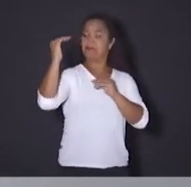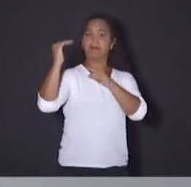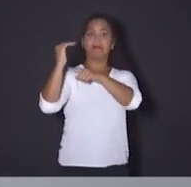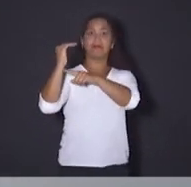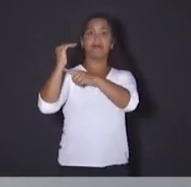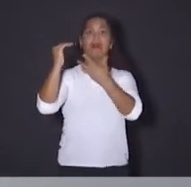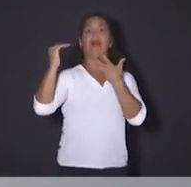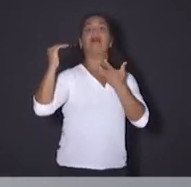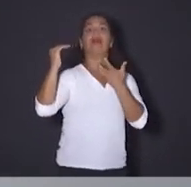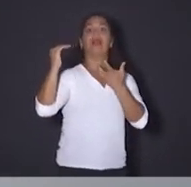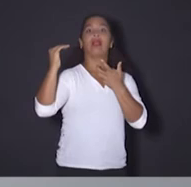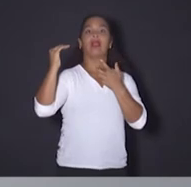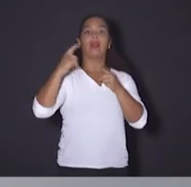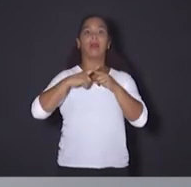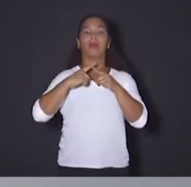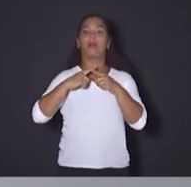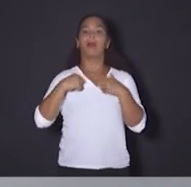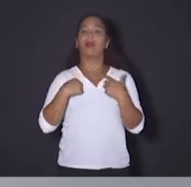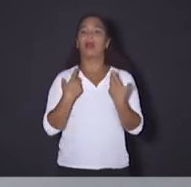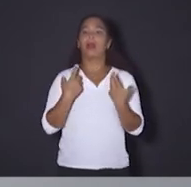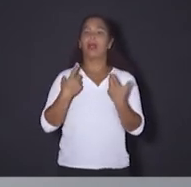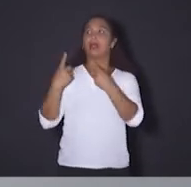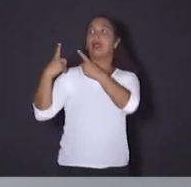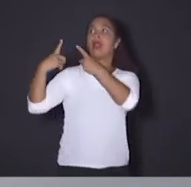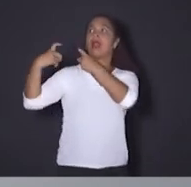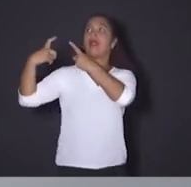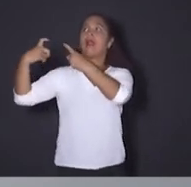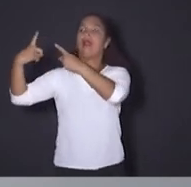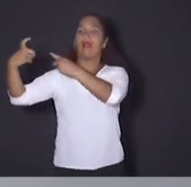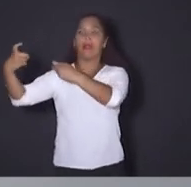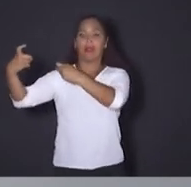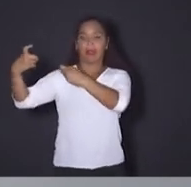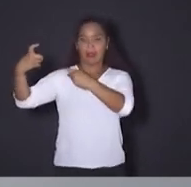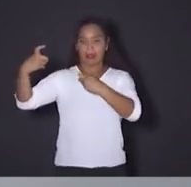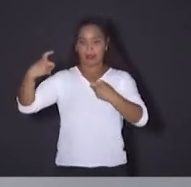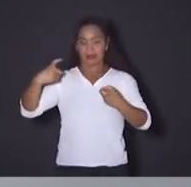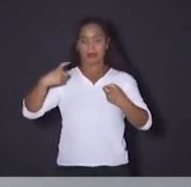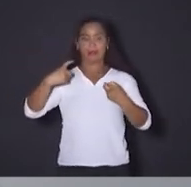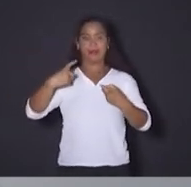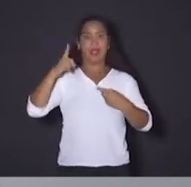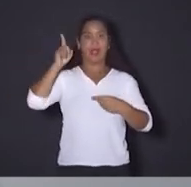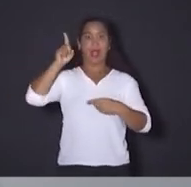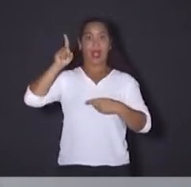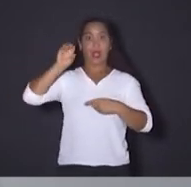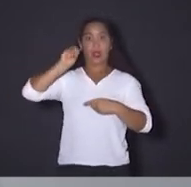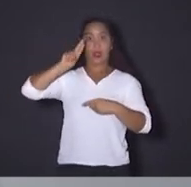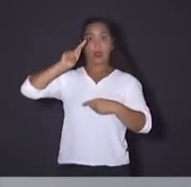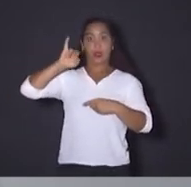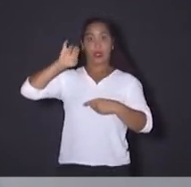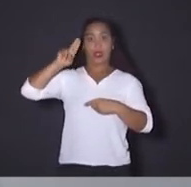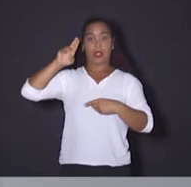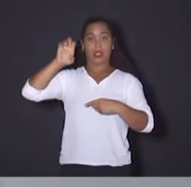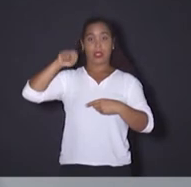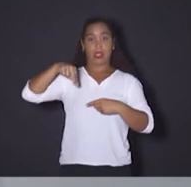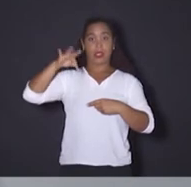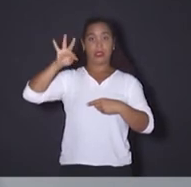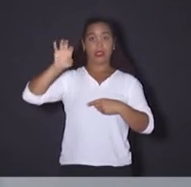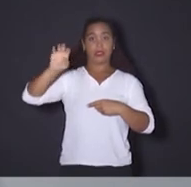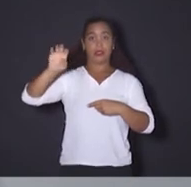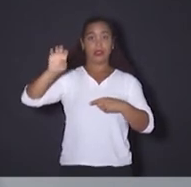eu eu posso me comover com a guerra entre judeus e muçulmanos no oriente médio mas não me faz cócegas